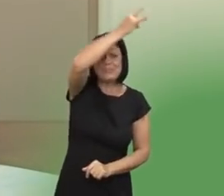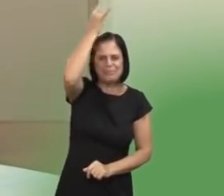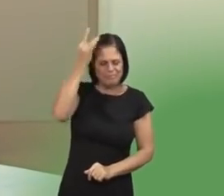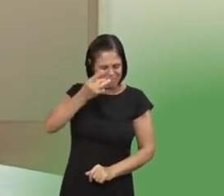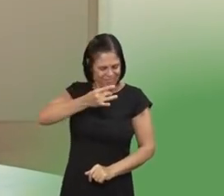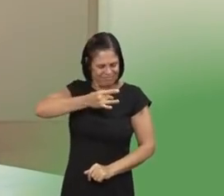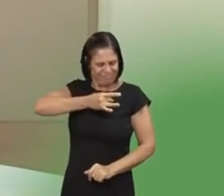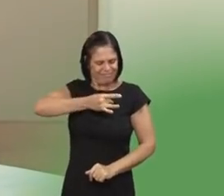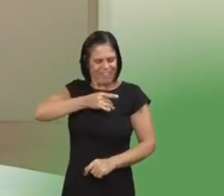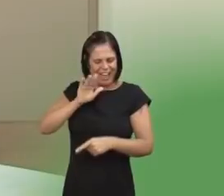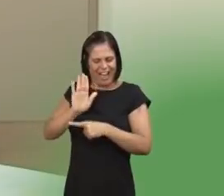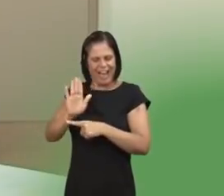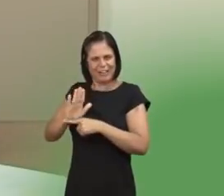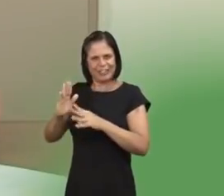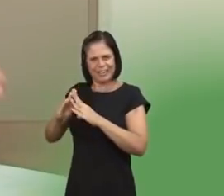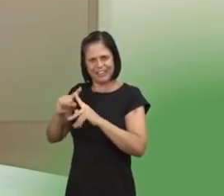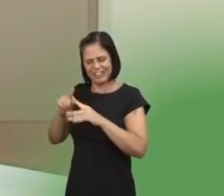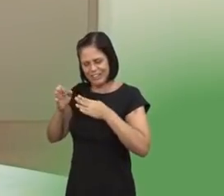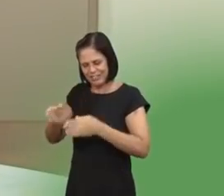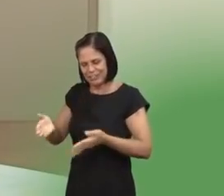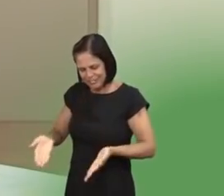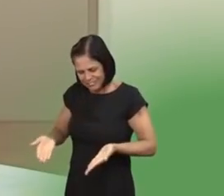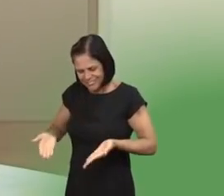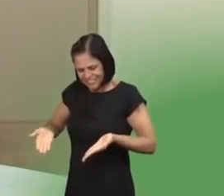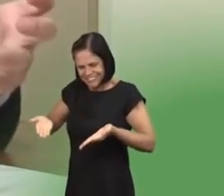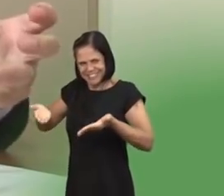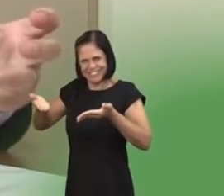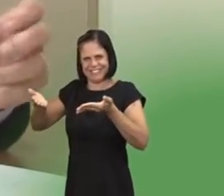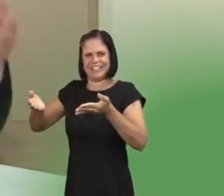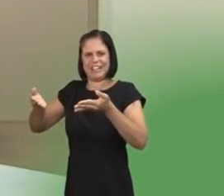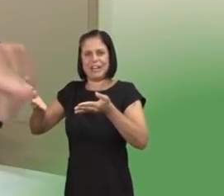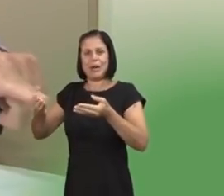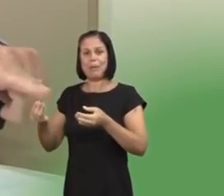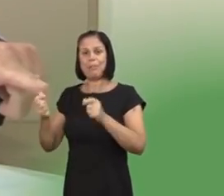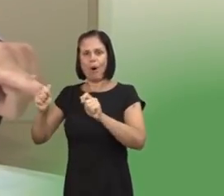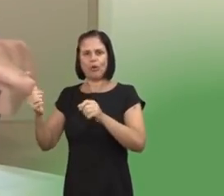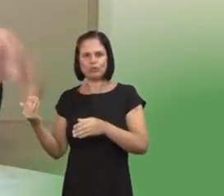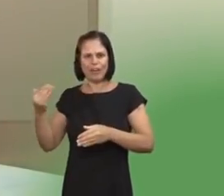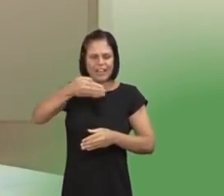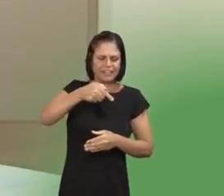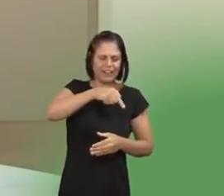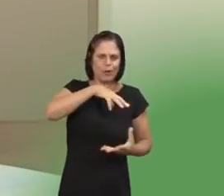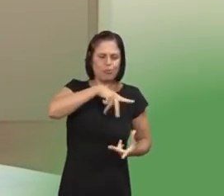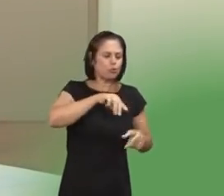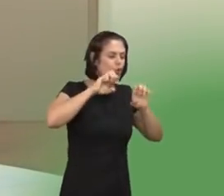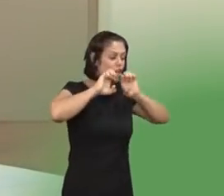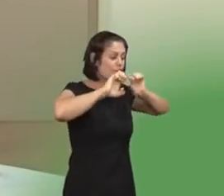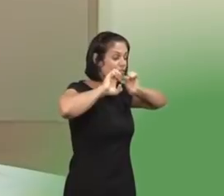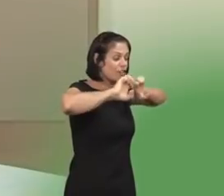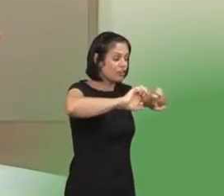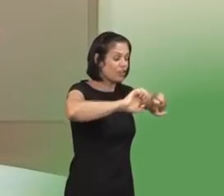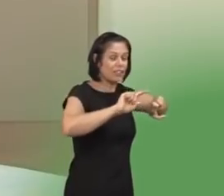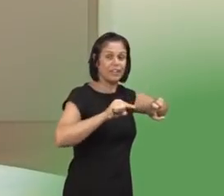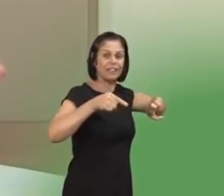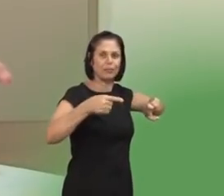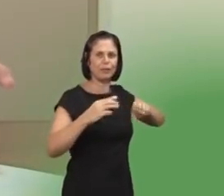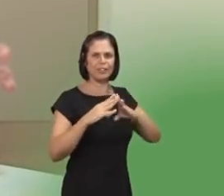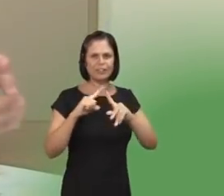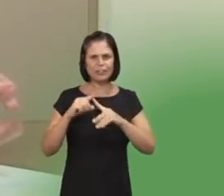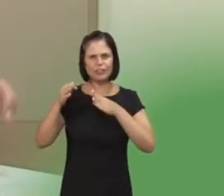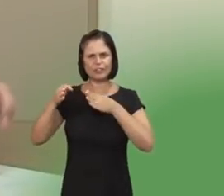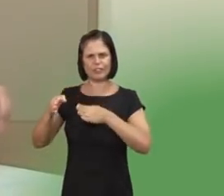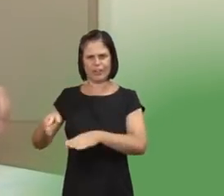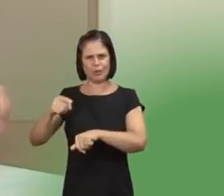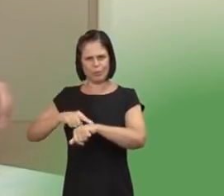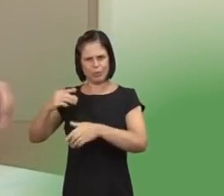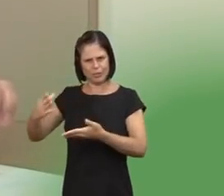Santo, para capacitar a igreja, tanto para ela penetrar no mundo, para evangelizar o mundo, quanto também para no dia do seu